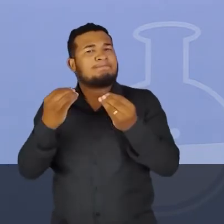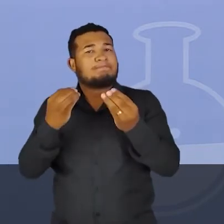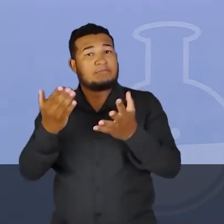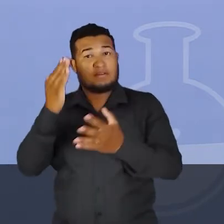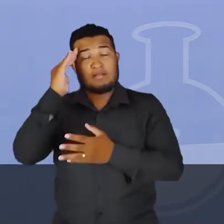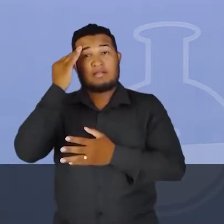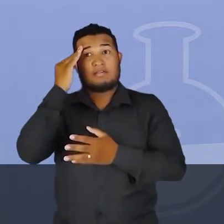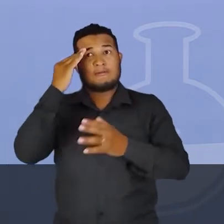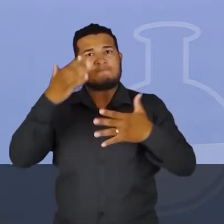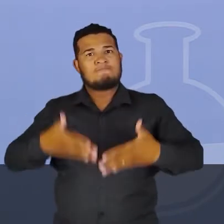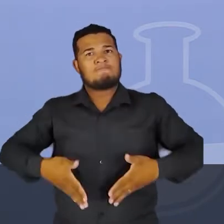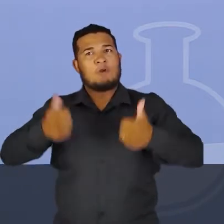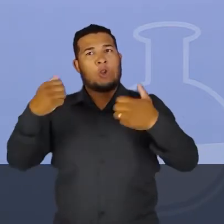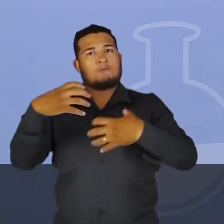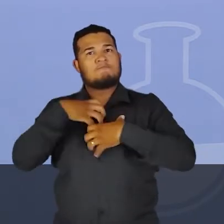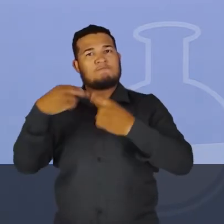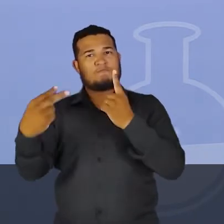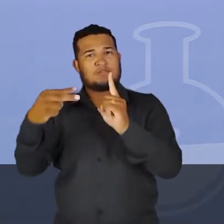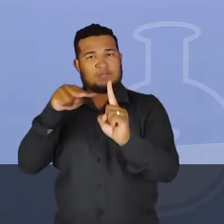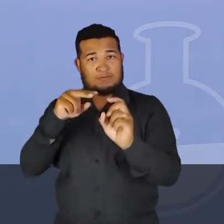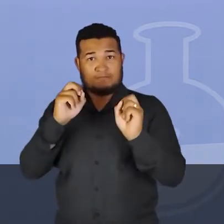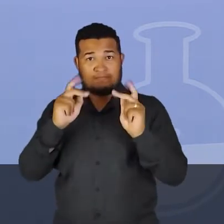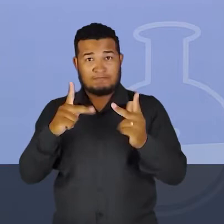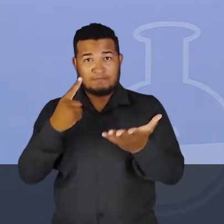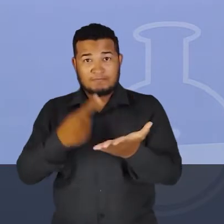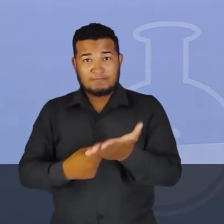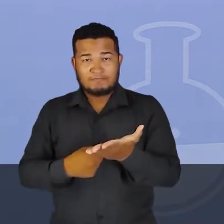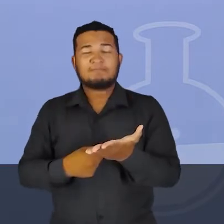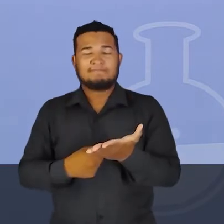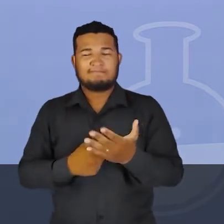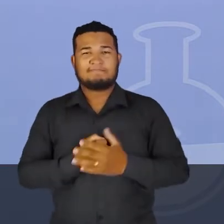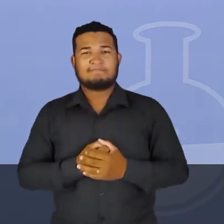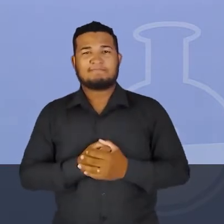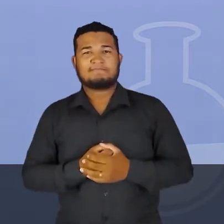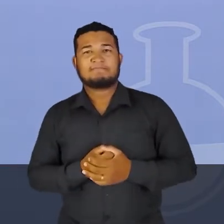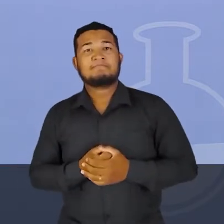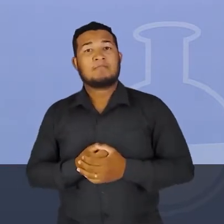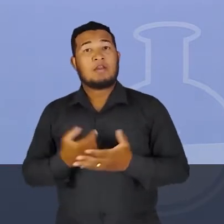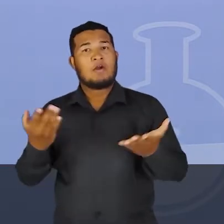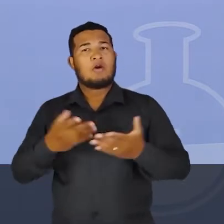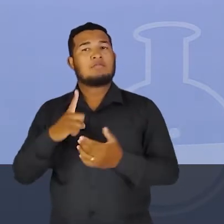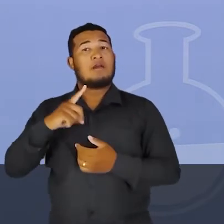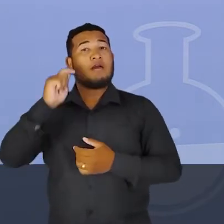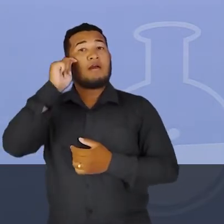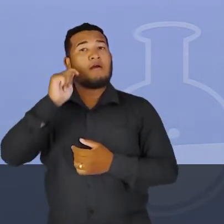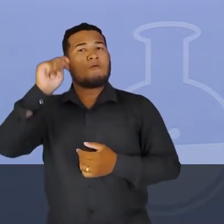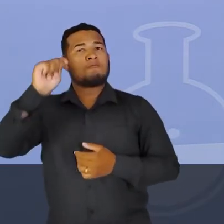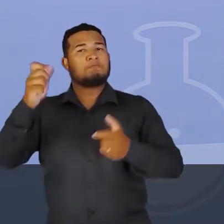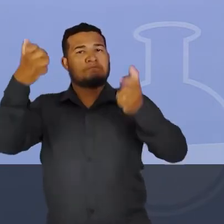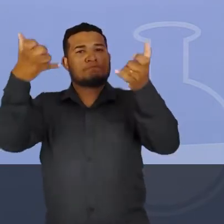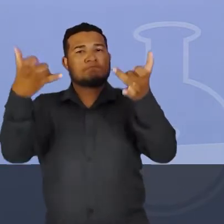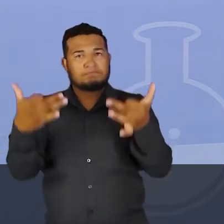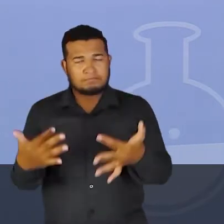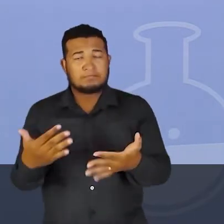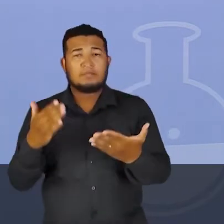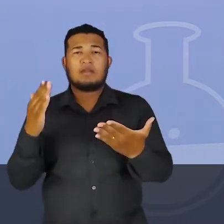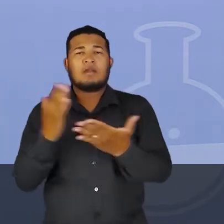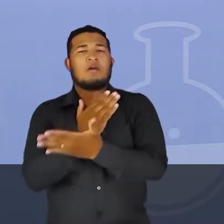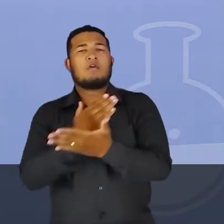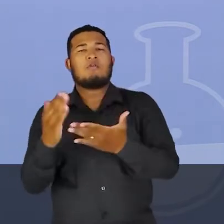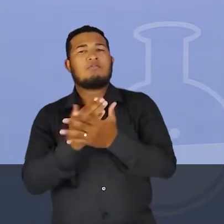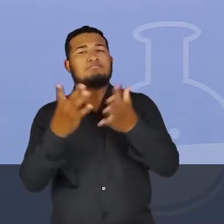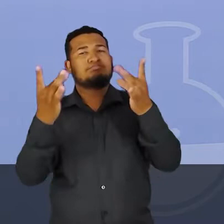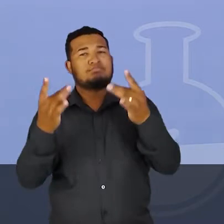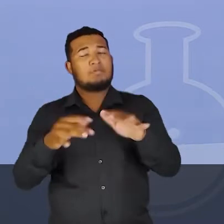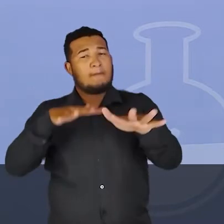um pouquinho melhor a perspectiva deles, tá bom? Combinado? Então vamos lá. Vamos falar um pouquinho dos autores, alguns autores que falam